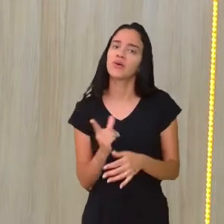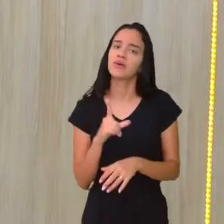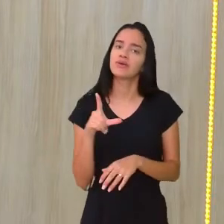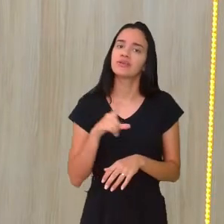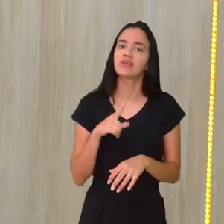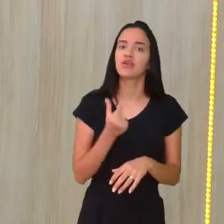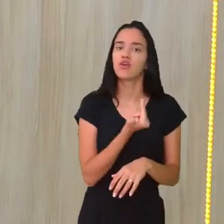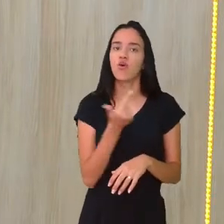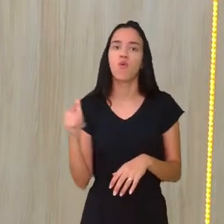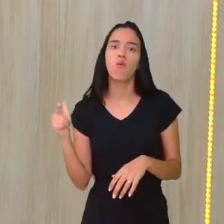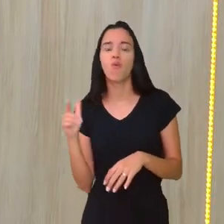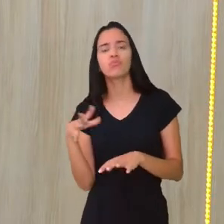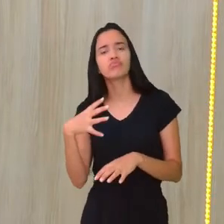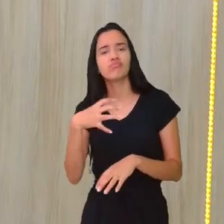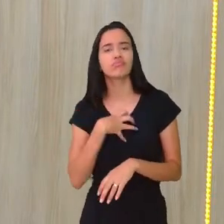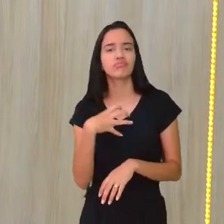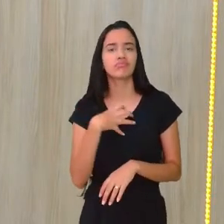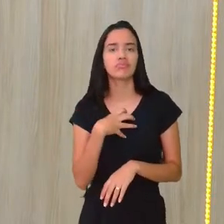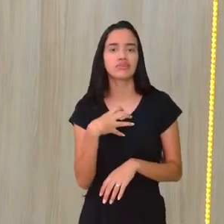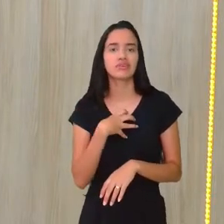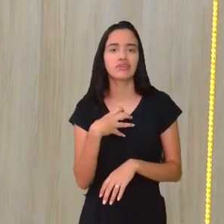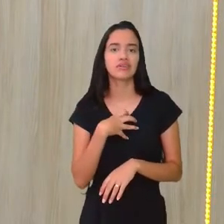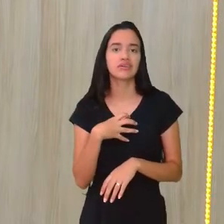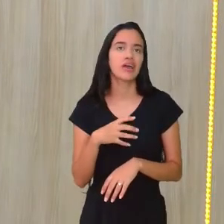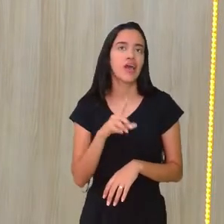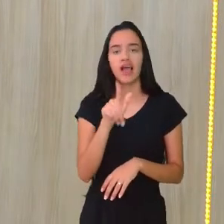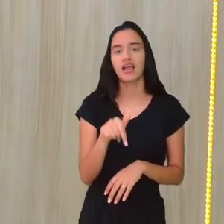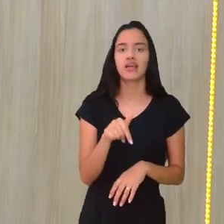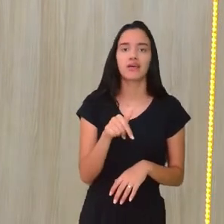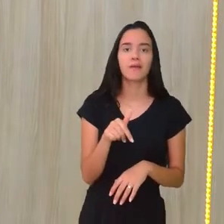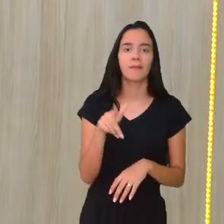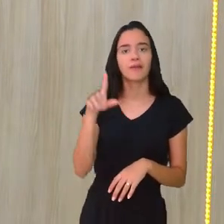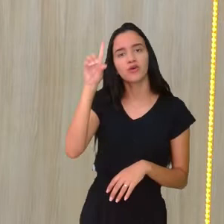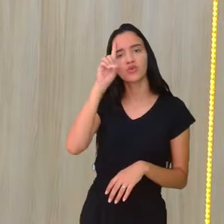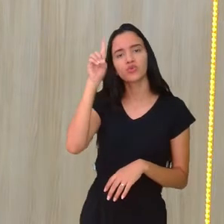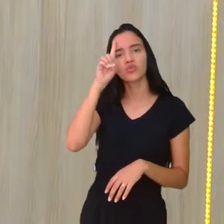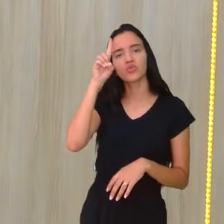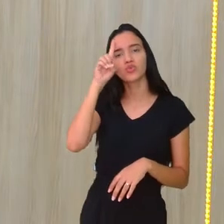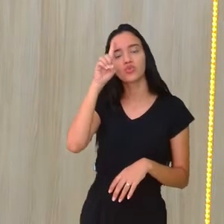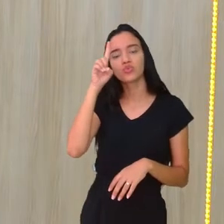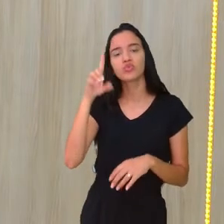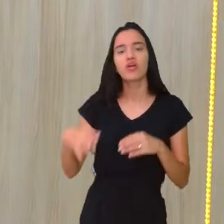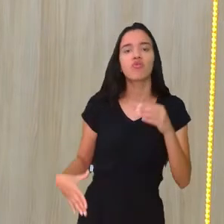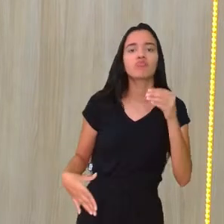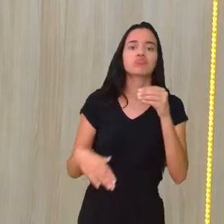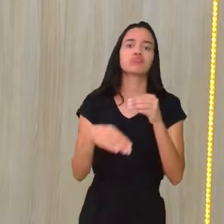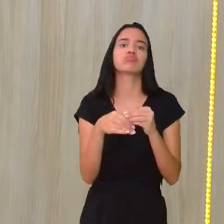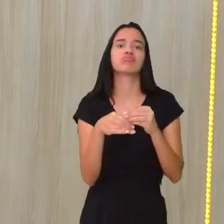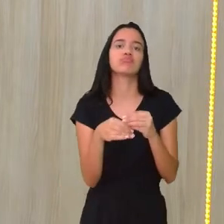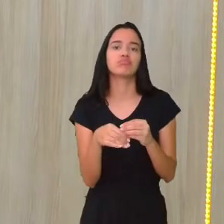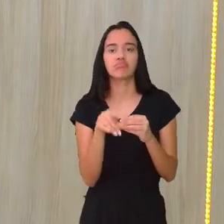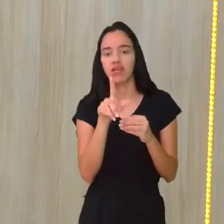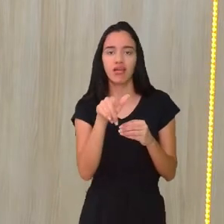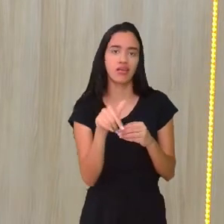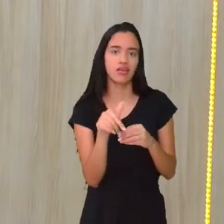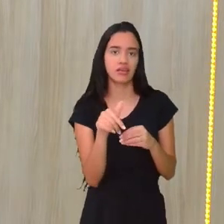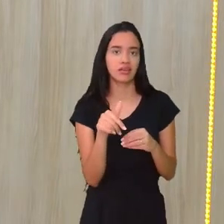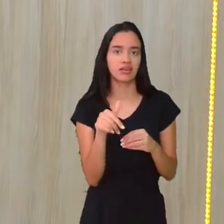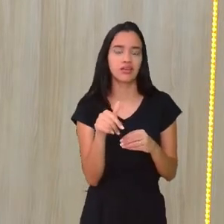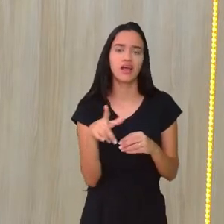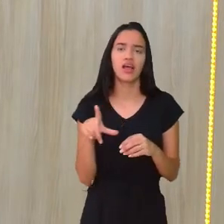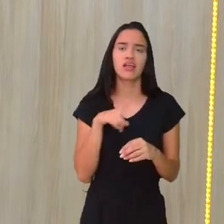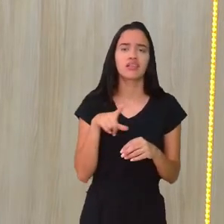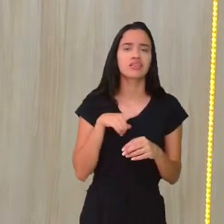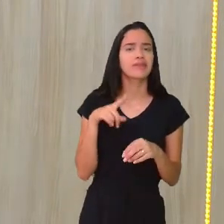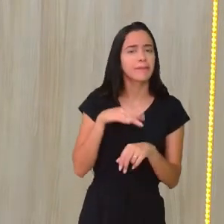um outro sentido, não é? Eles são, a cada dia, acrescentados, não é? Tem